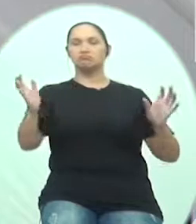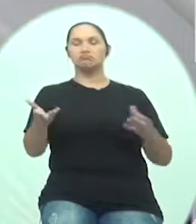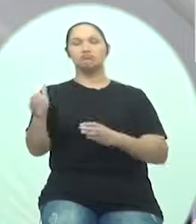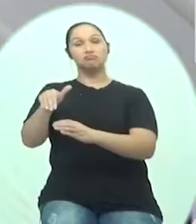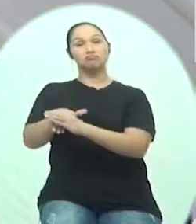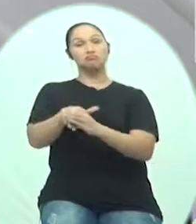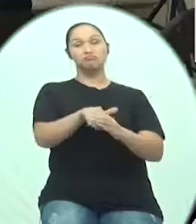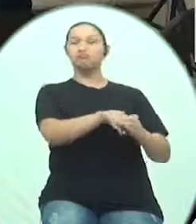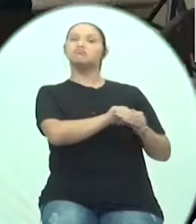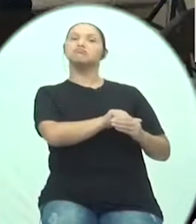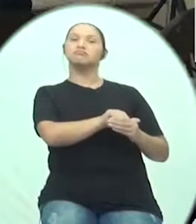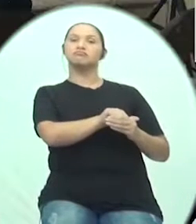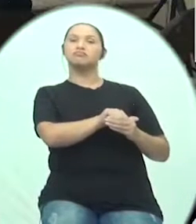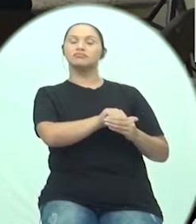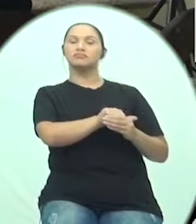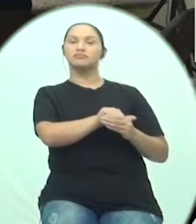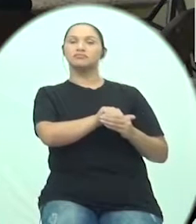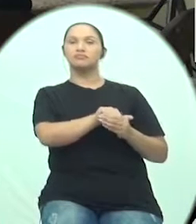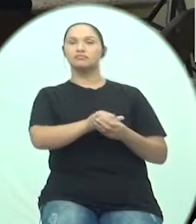em